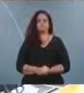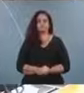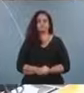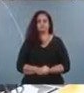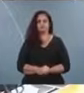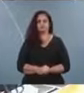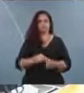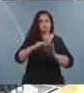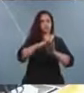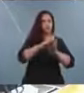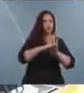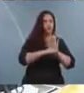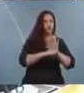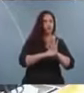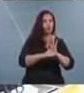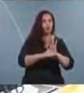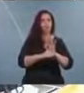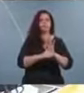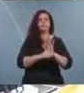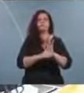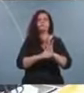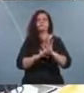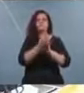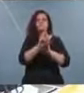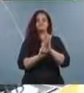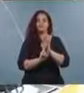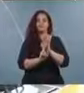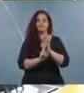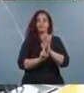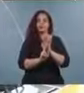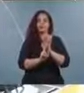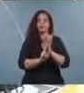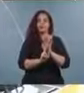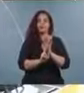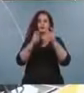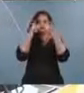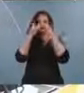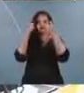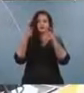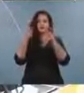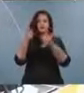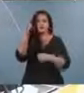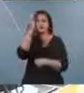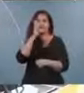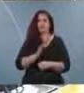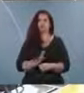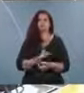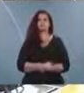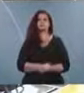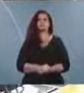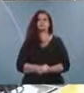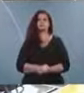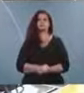já constante do primeiro, onde ele relata um crescente da violência política no Brasil.